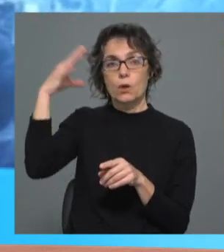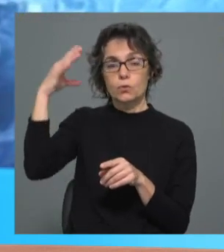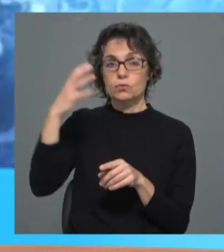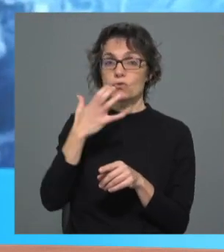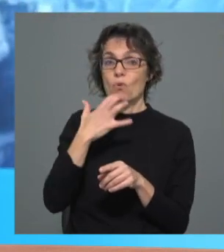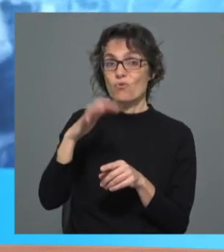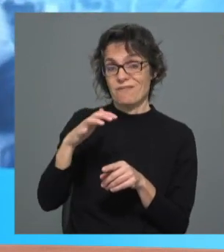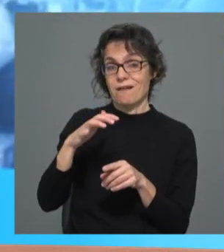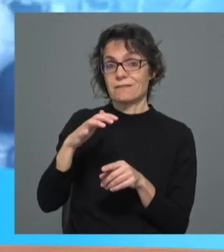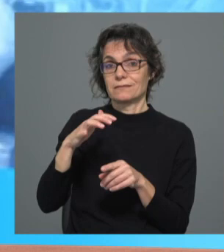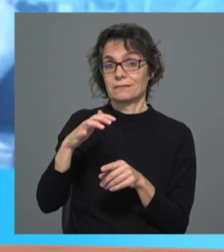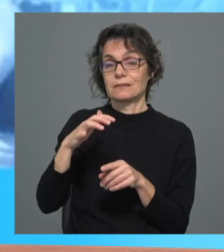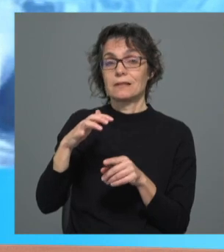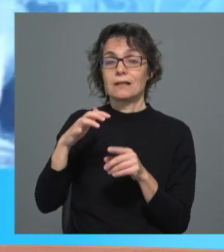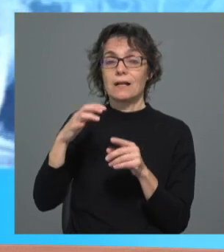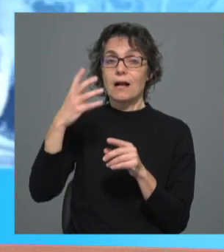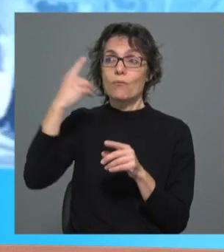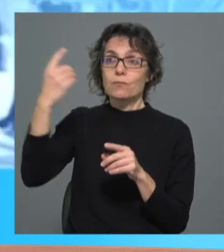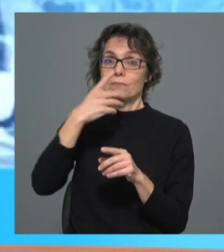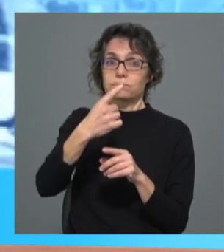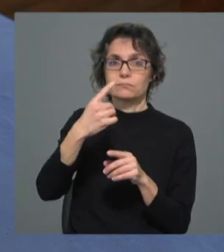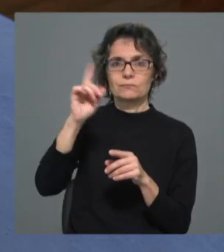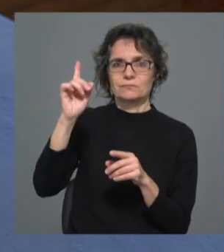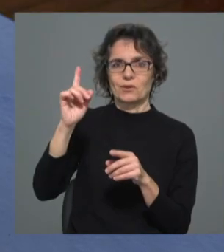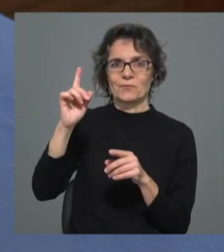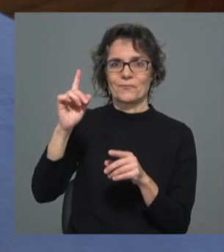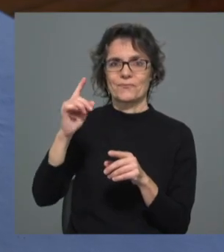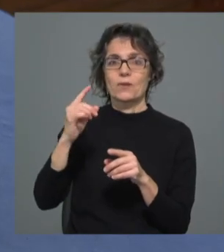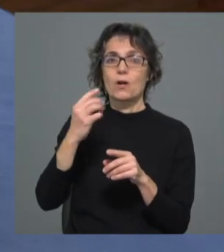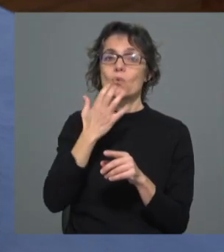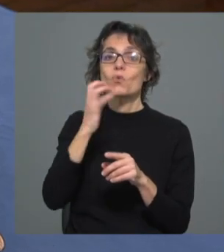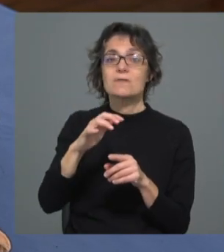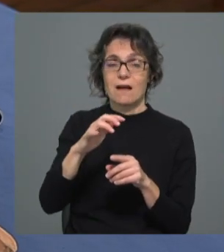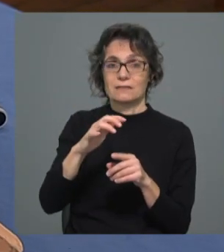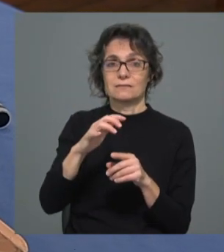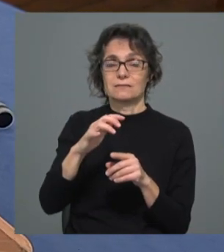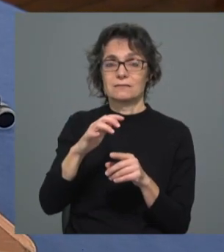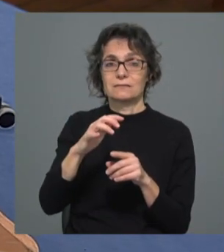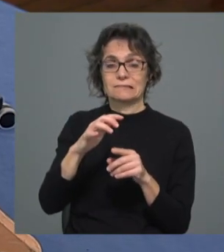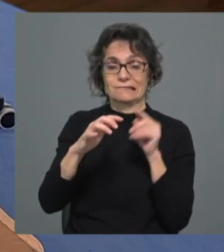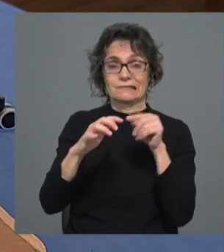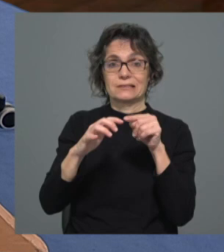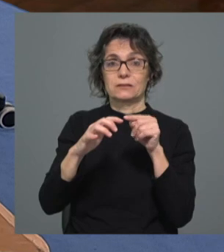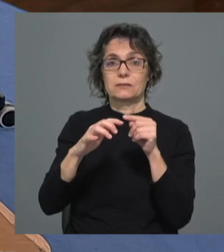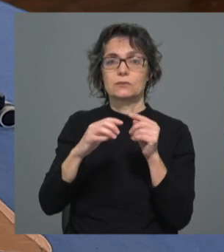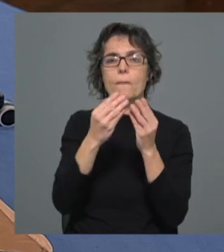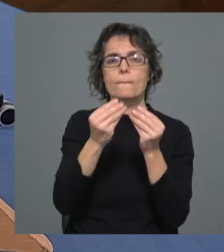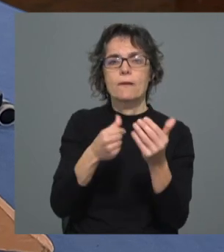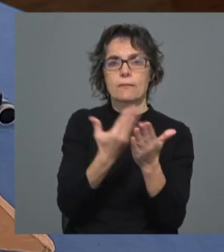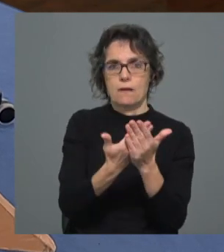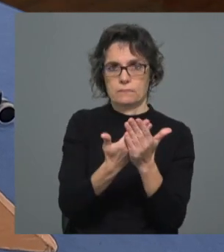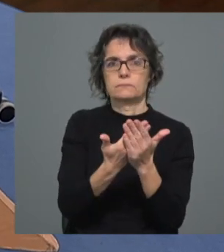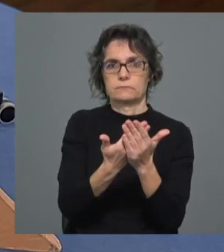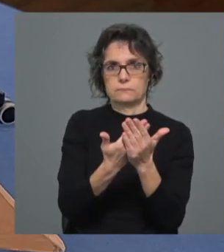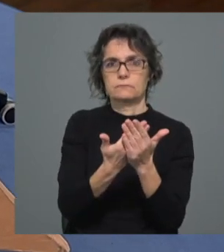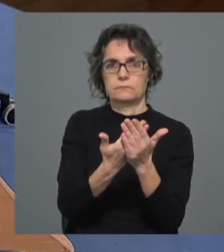sal existem para si. O sal existe para dar sabor, existe